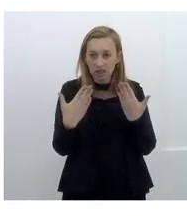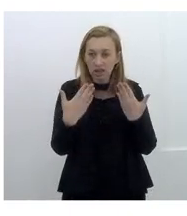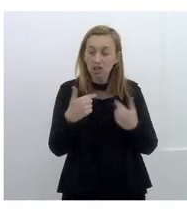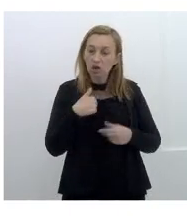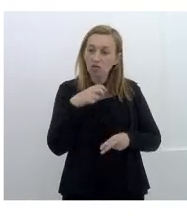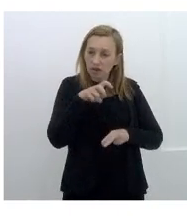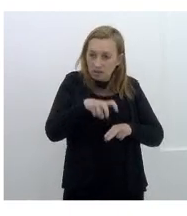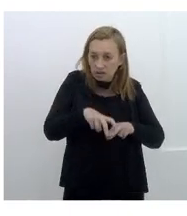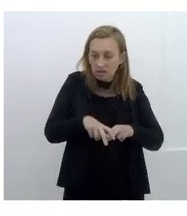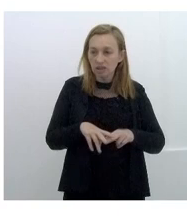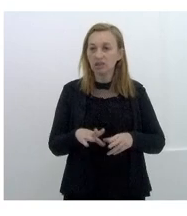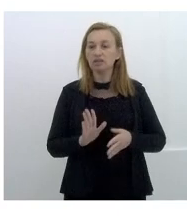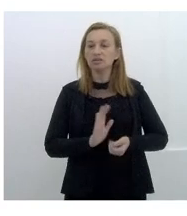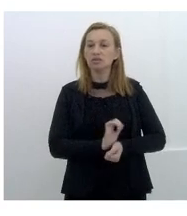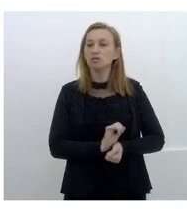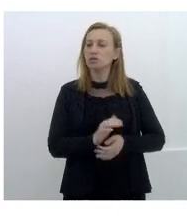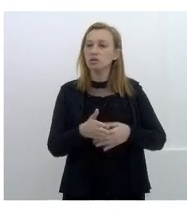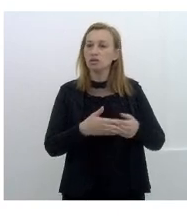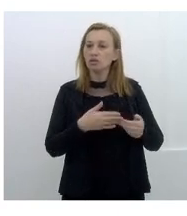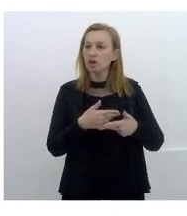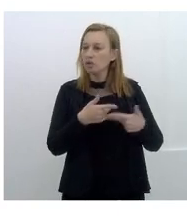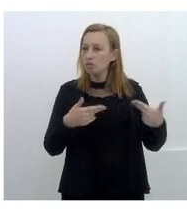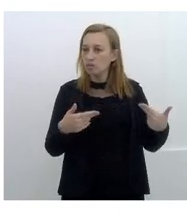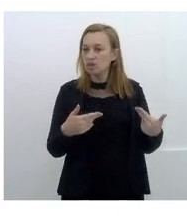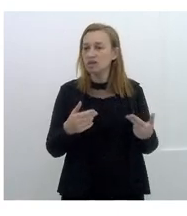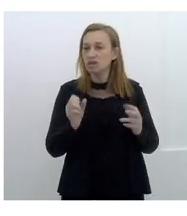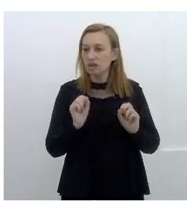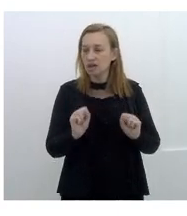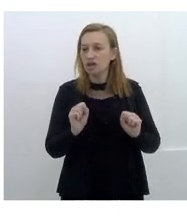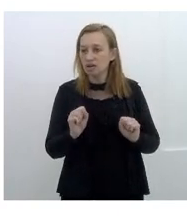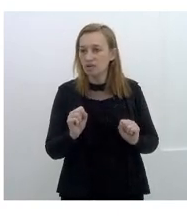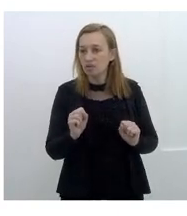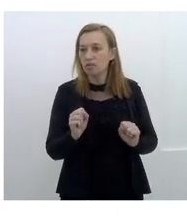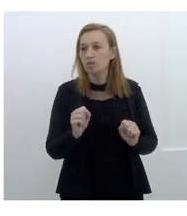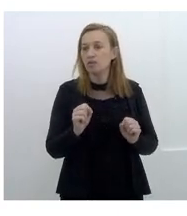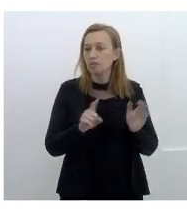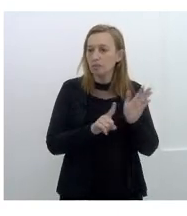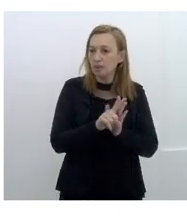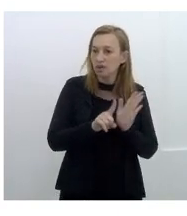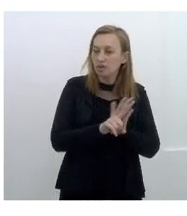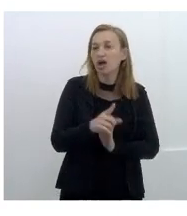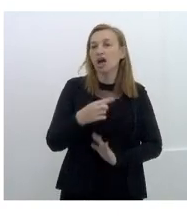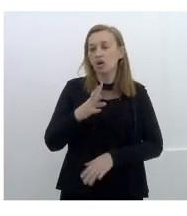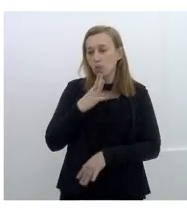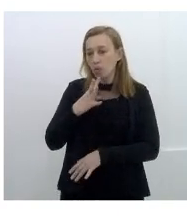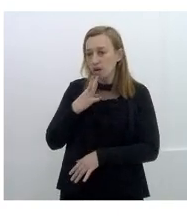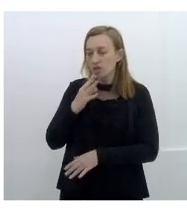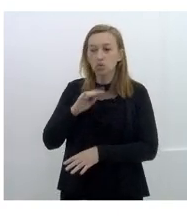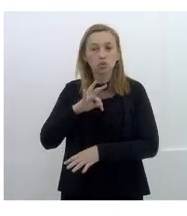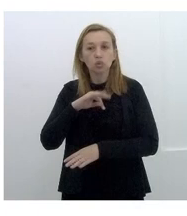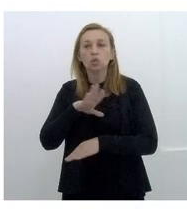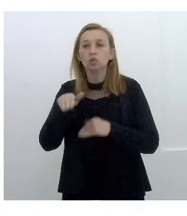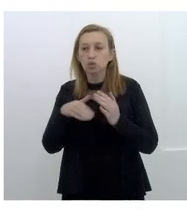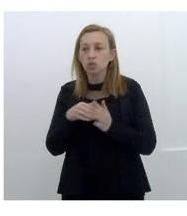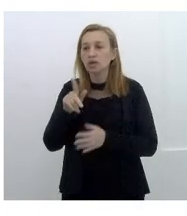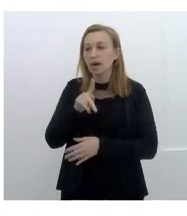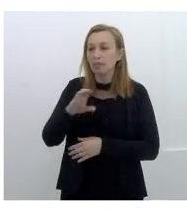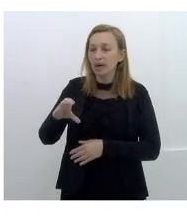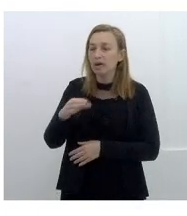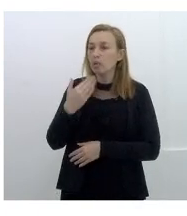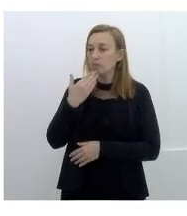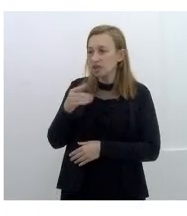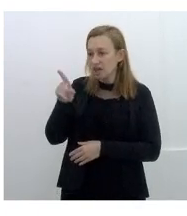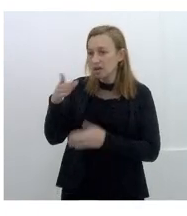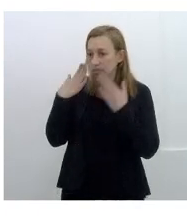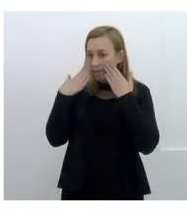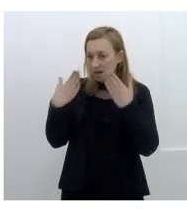vou ficar aqui e qualquer intervenção que vocês queiram fazer eu conheço toda a PEC Mas vou pedir a ele para fazer o